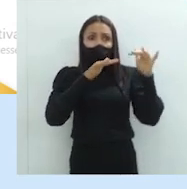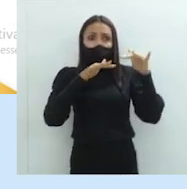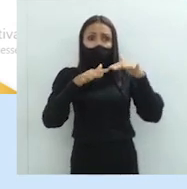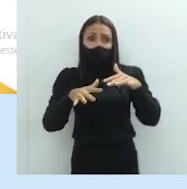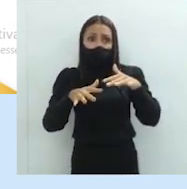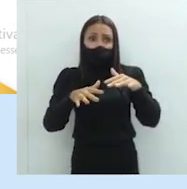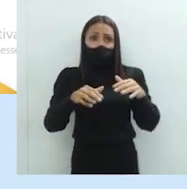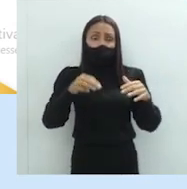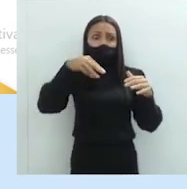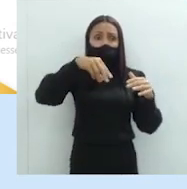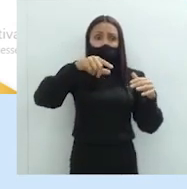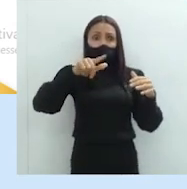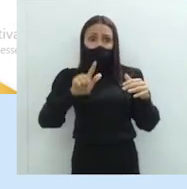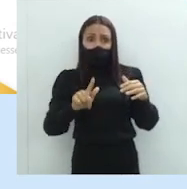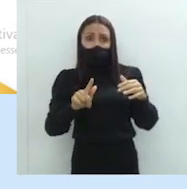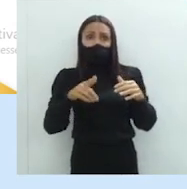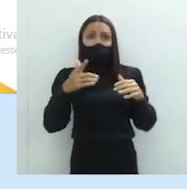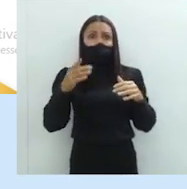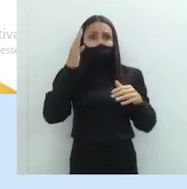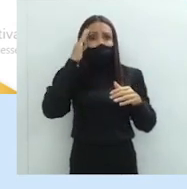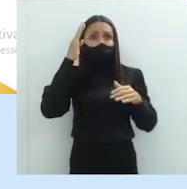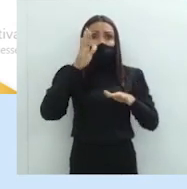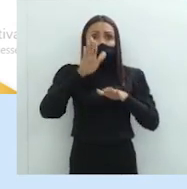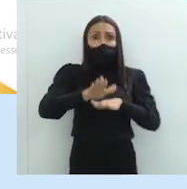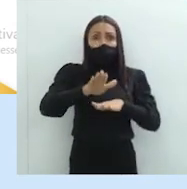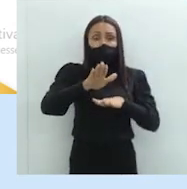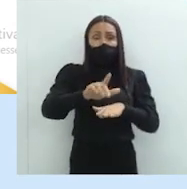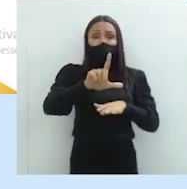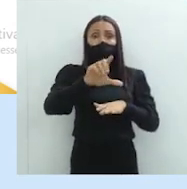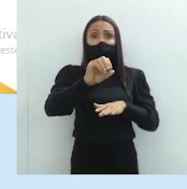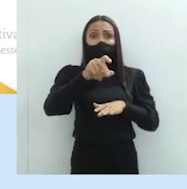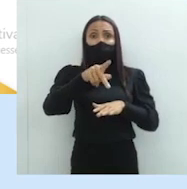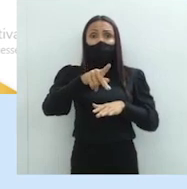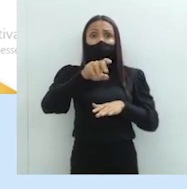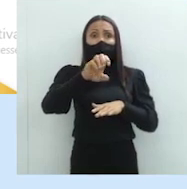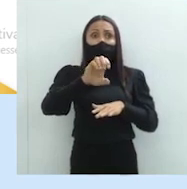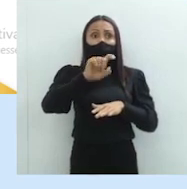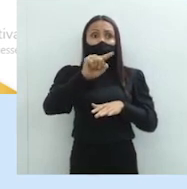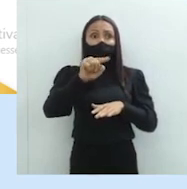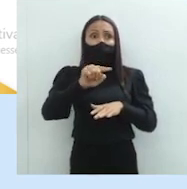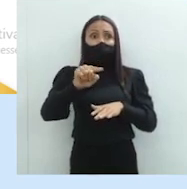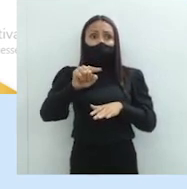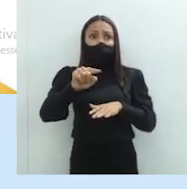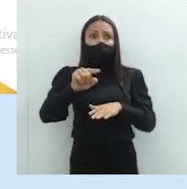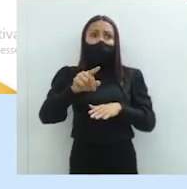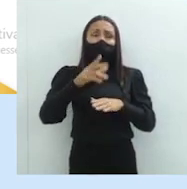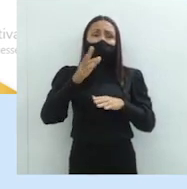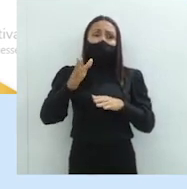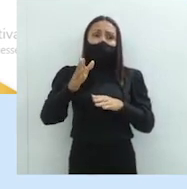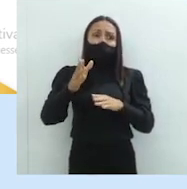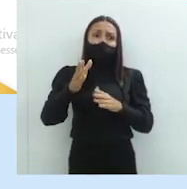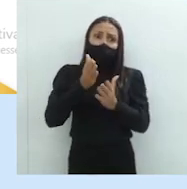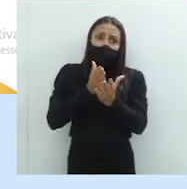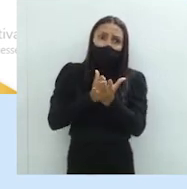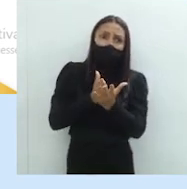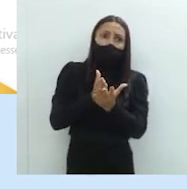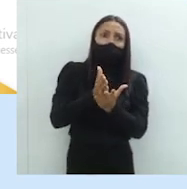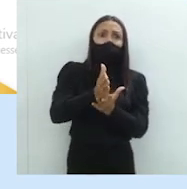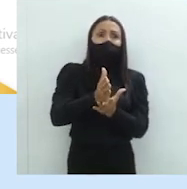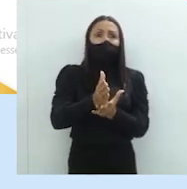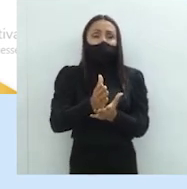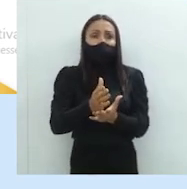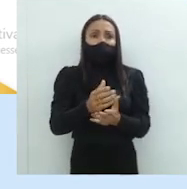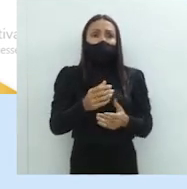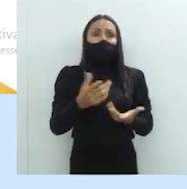Mato Grosso, o exército de Lopes rumou em direção à província do Rio Grande